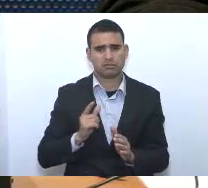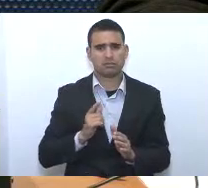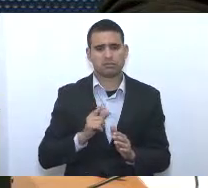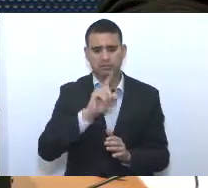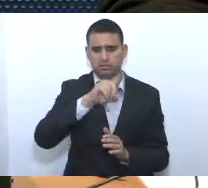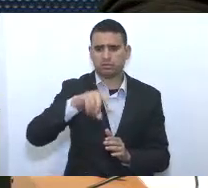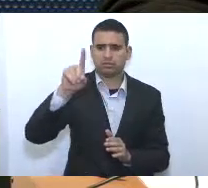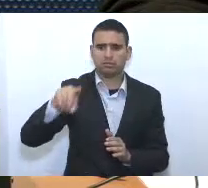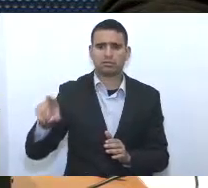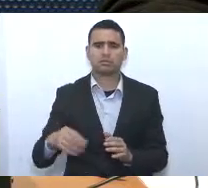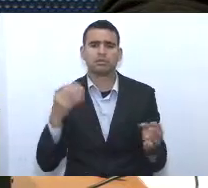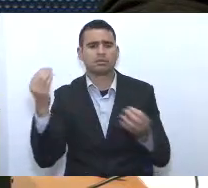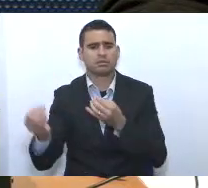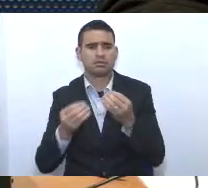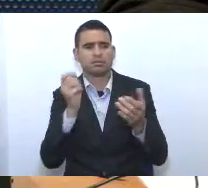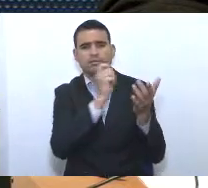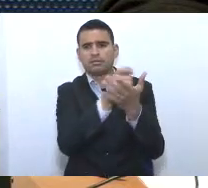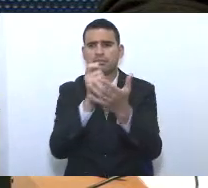48,72% gastos com o pessoal,